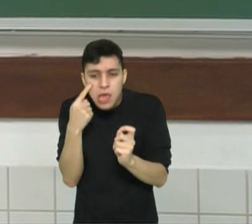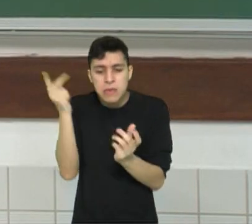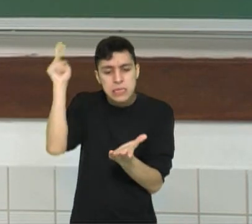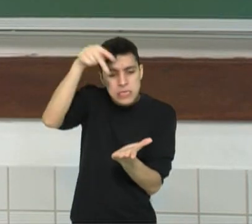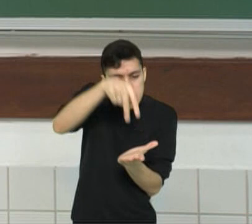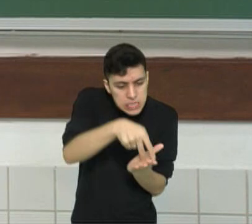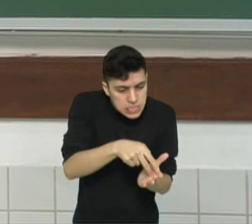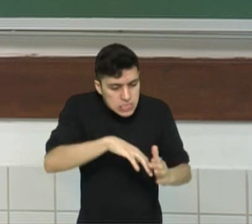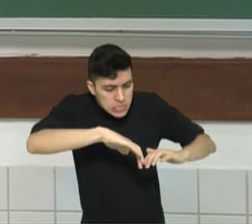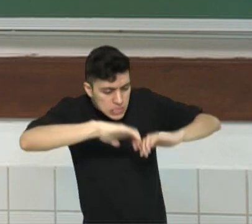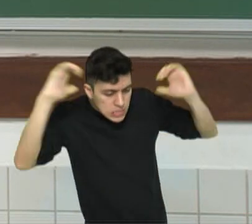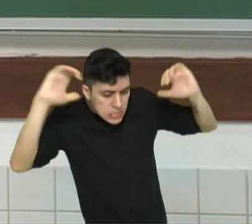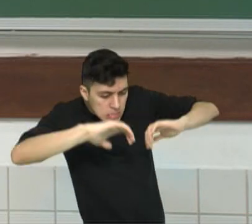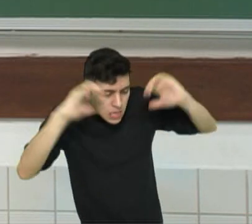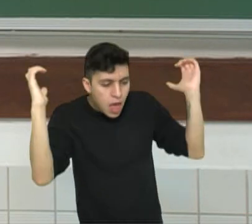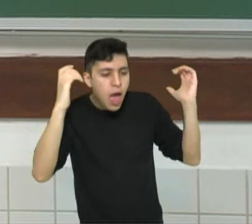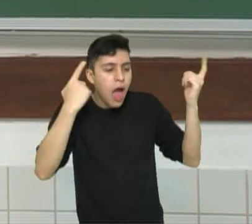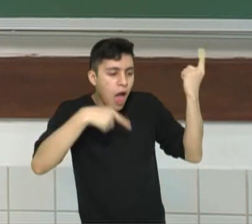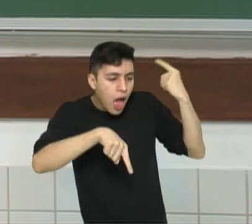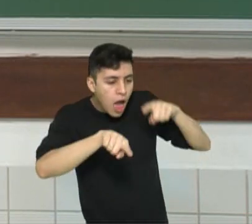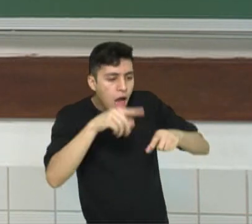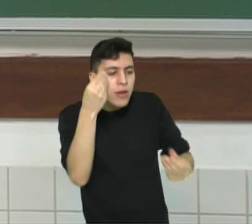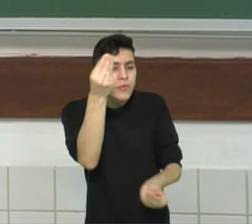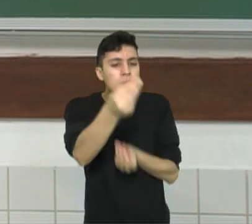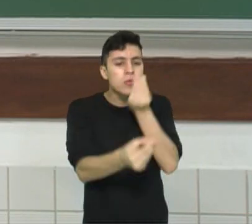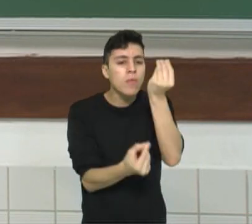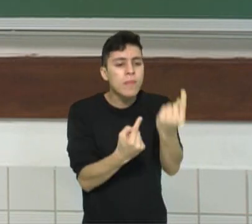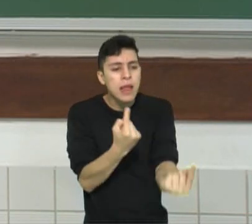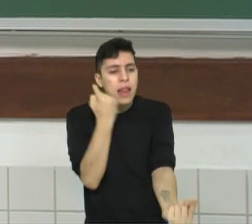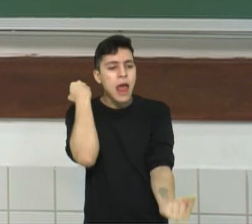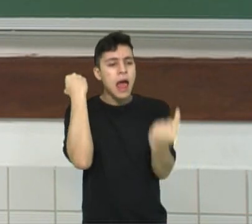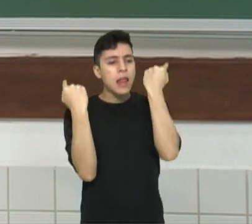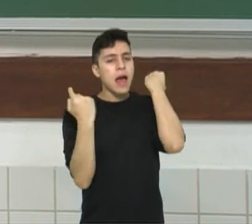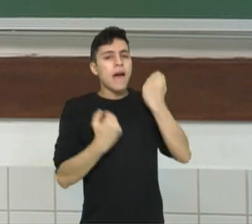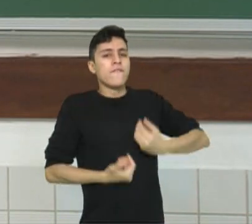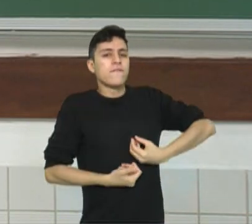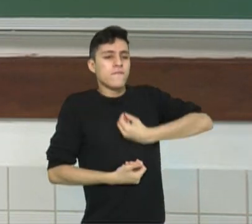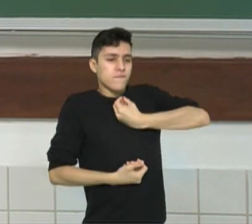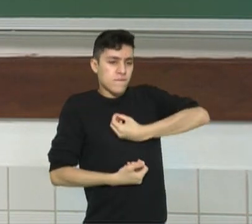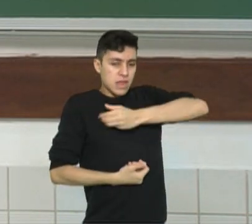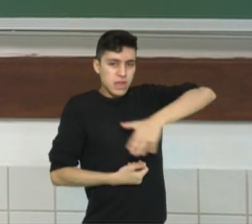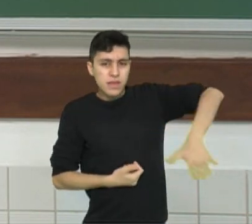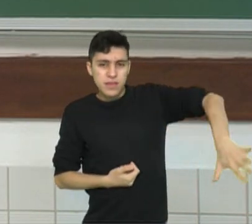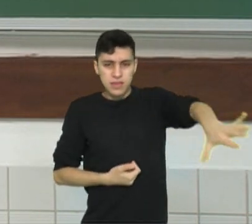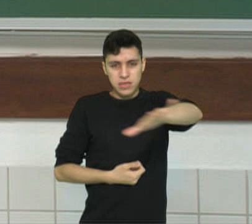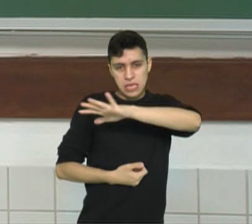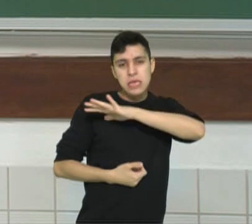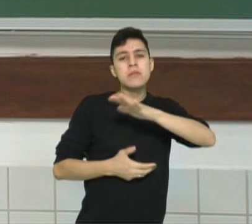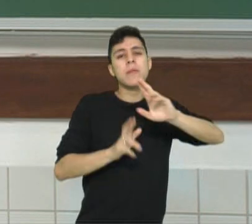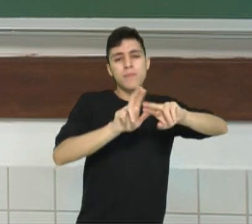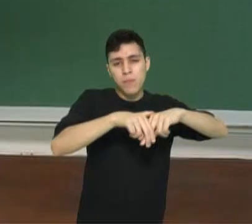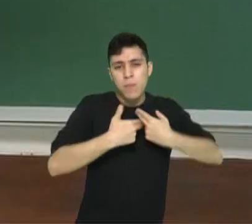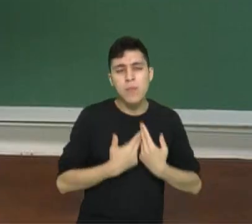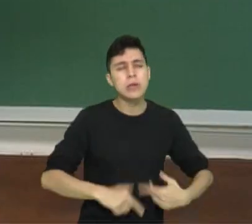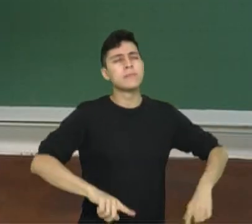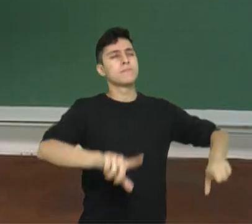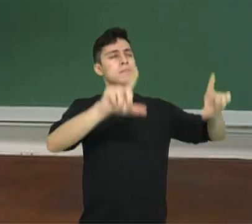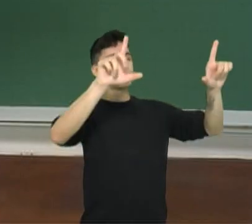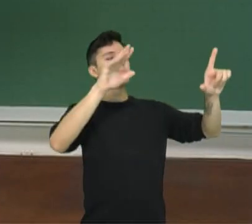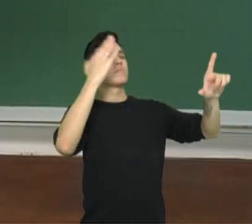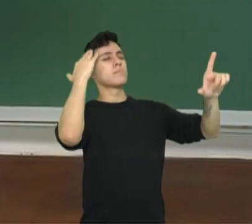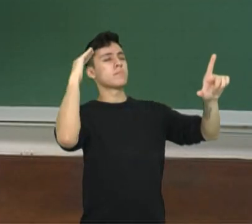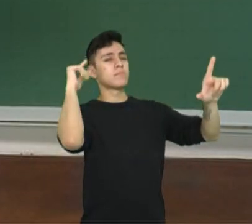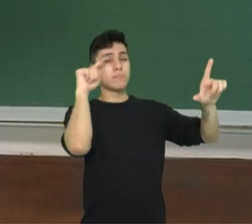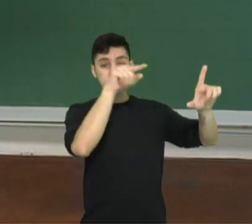foram realizadas para tentar descobrir como é que as pessoas viviam naquele período. E a gente vê, então, que esse era um